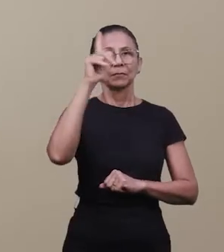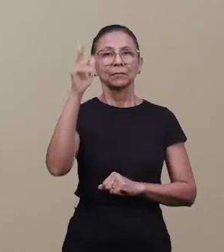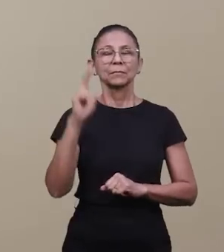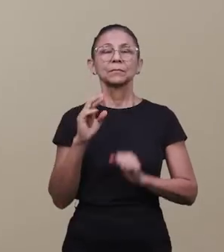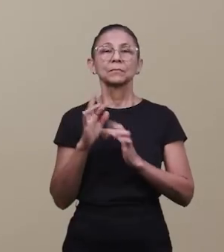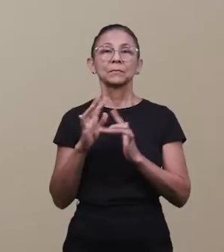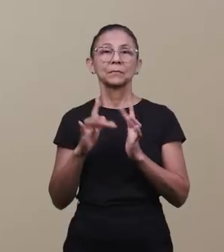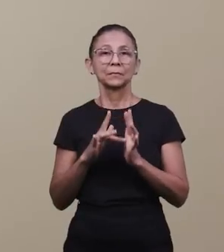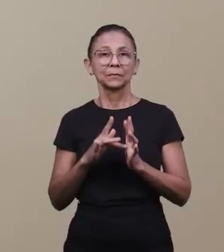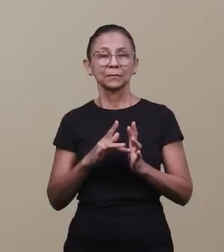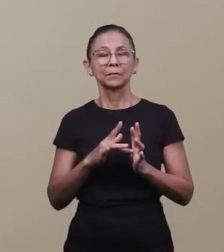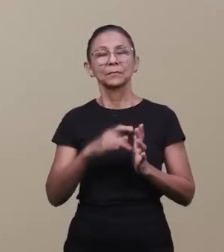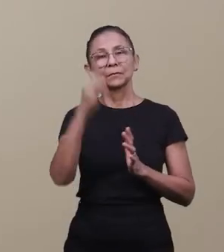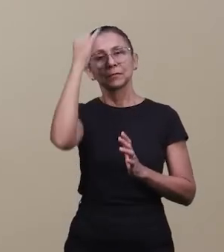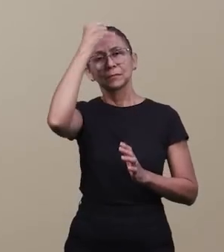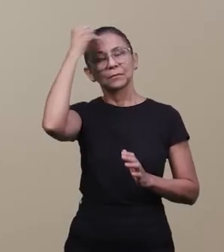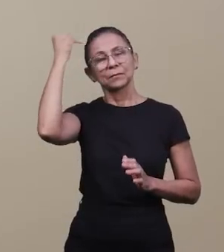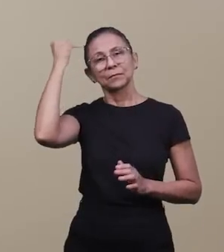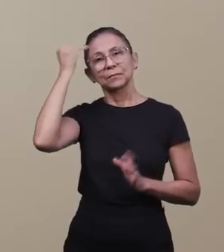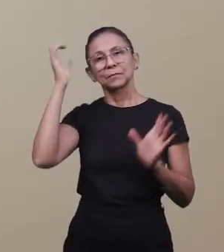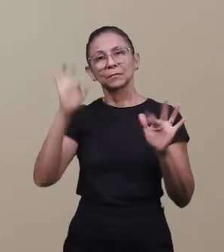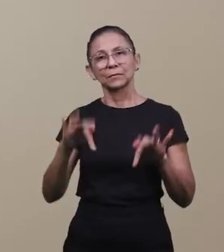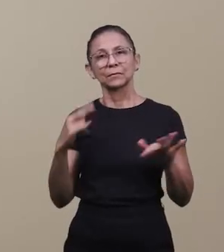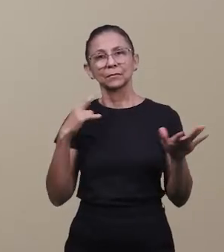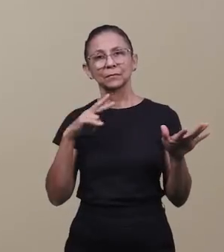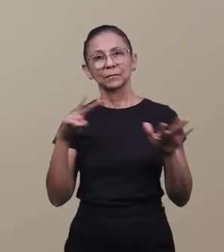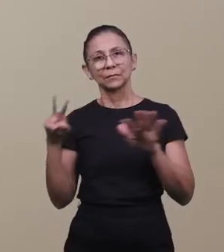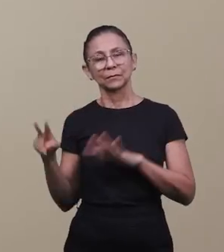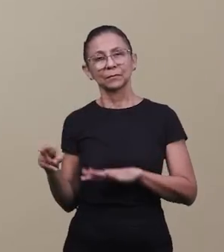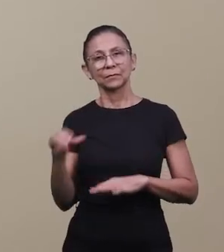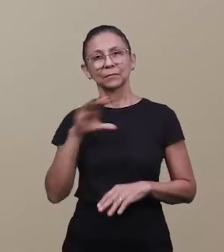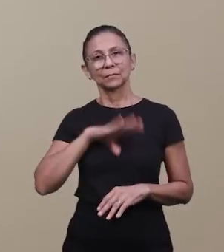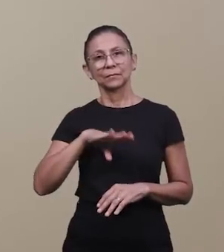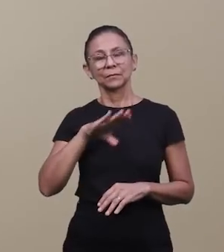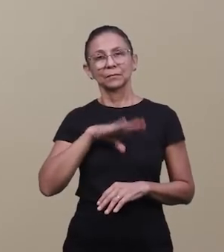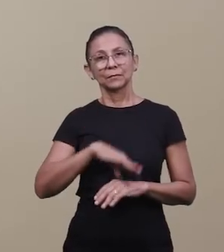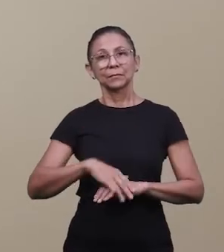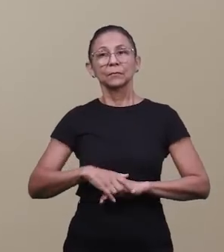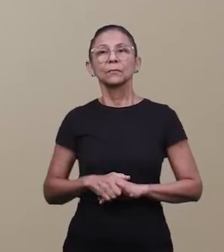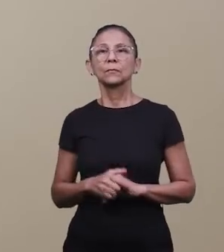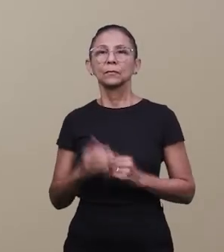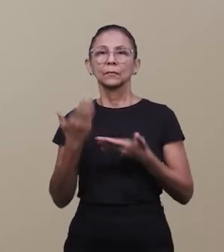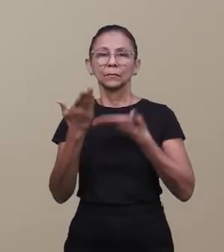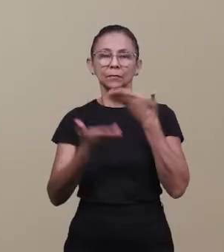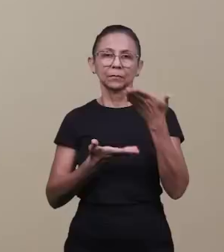Senhor Jesus, Jorge. Nesse final de semana em Portugal, ocorreu uma reunião de oração para